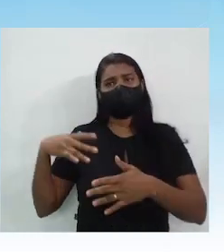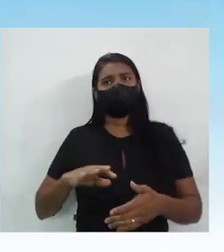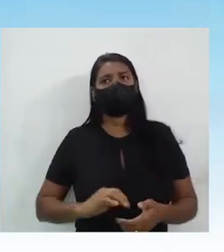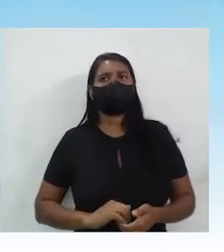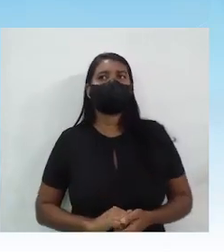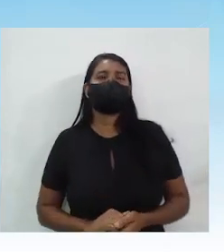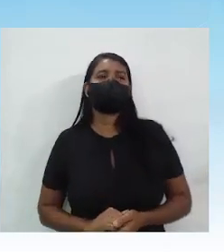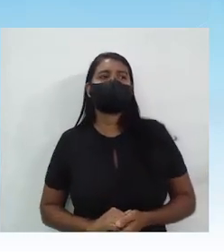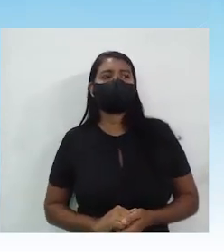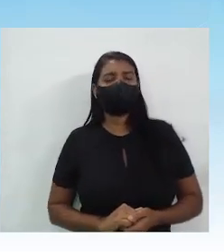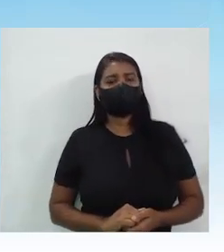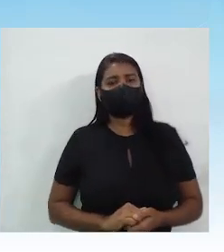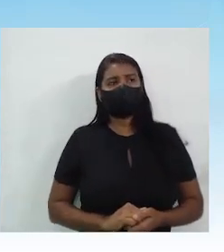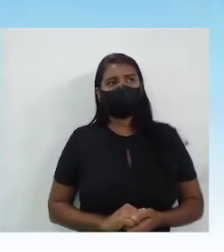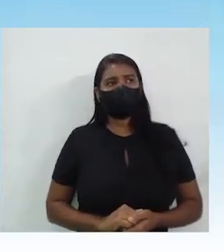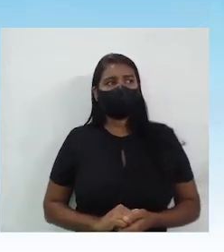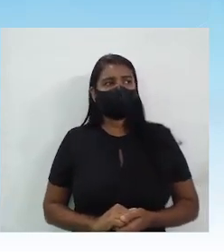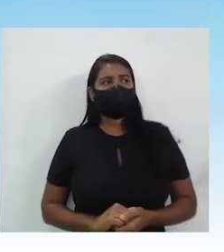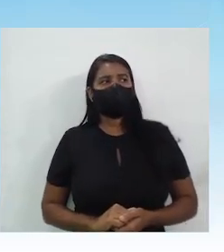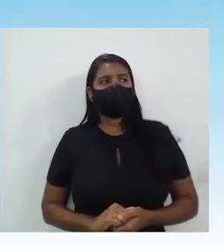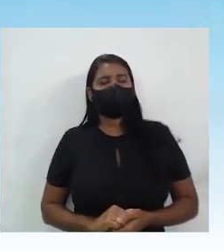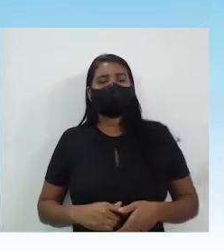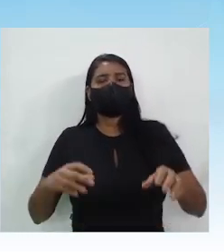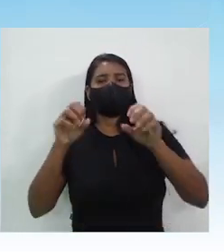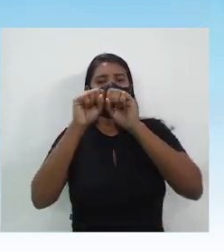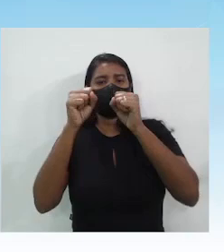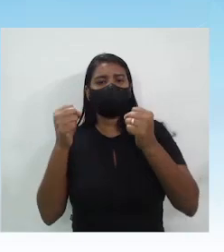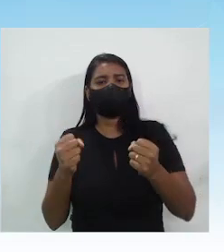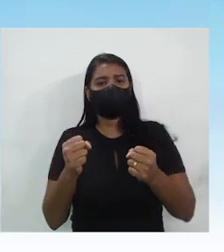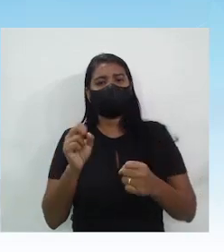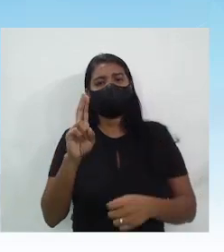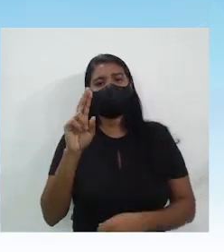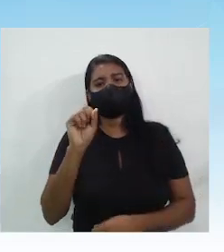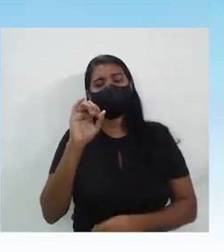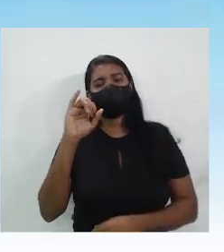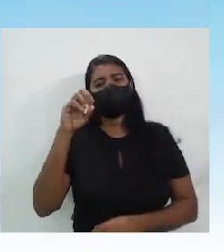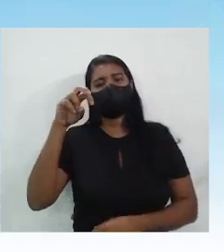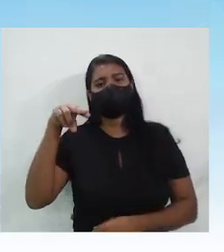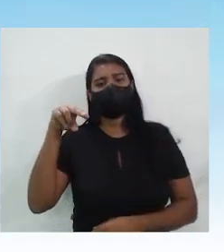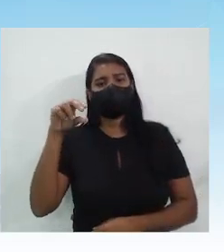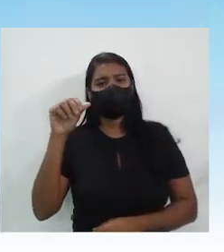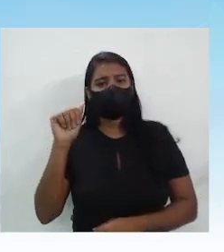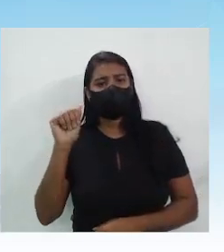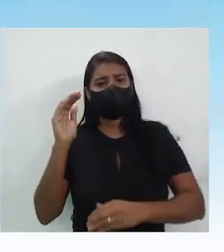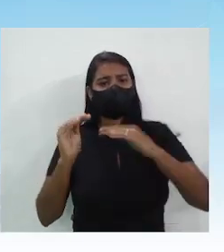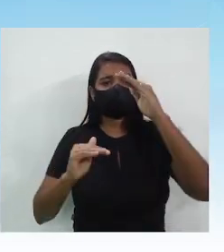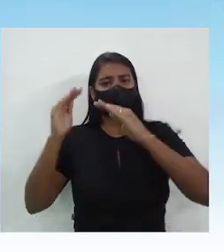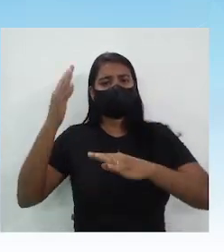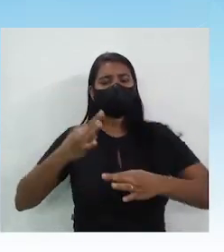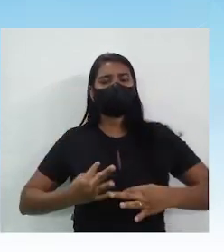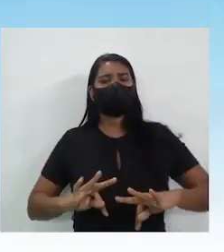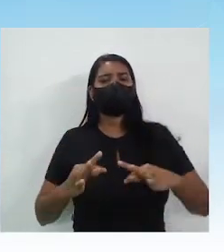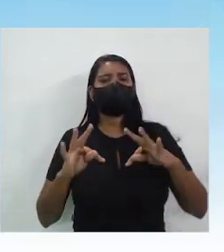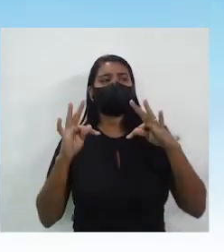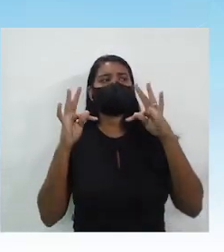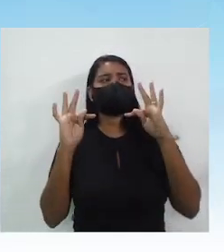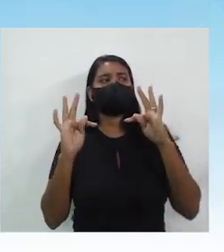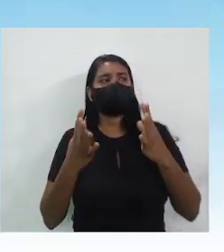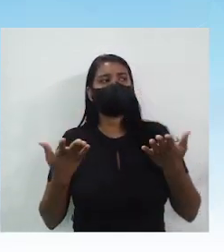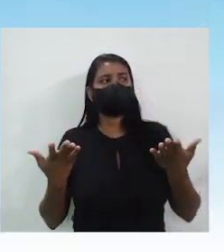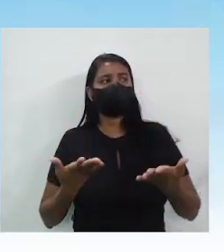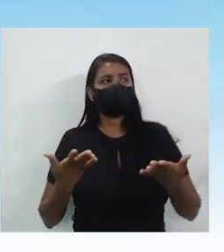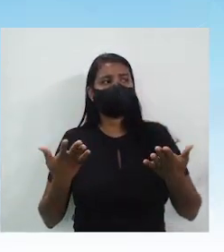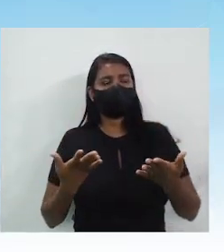agora da questão das desvantagens. O sistema de segurança das usinas nucleares de alto nível tecnológico,